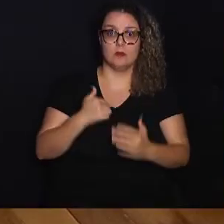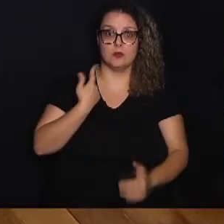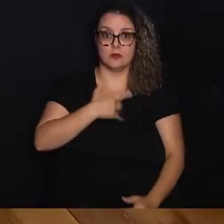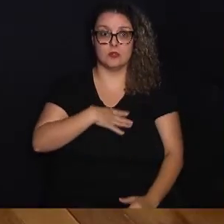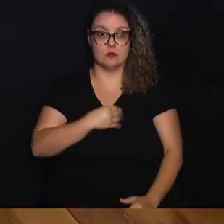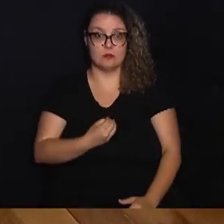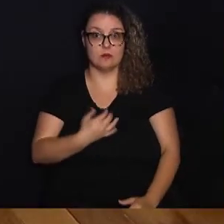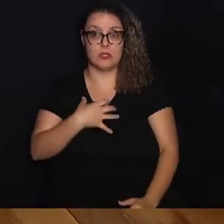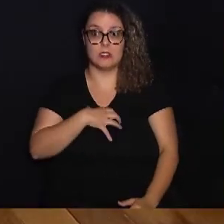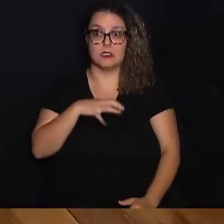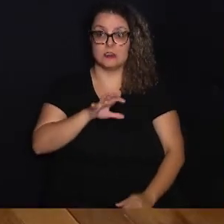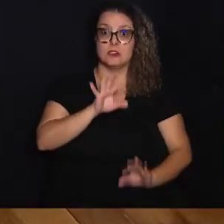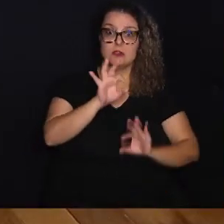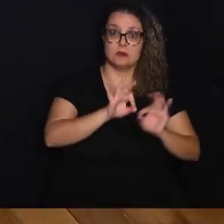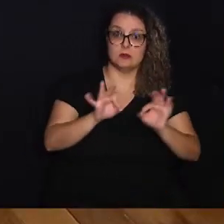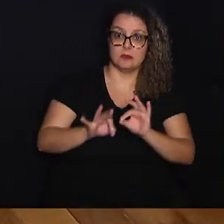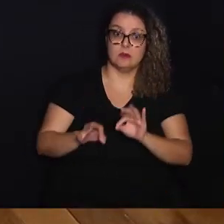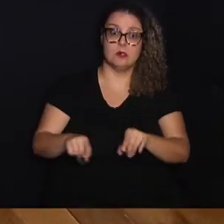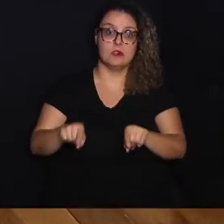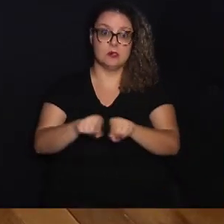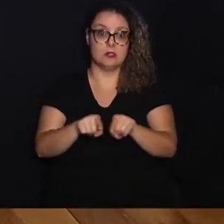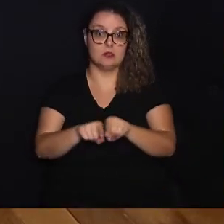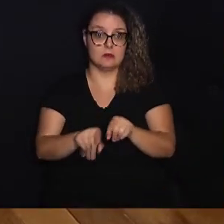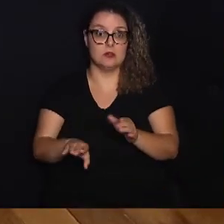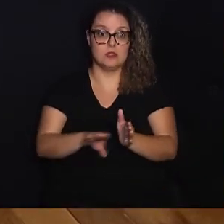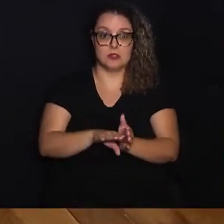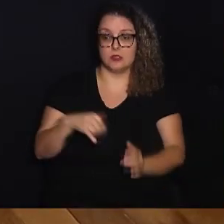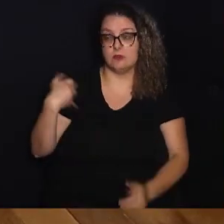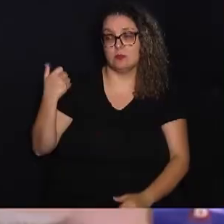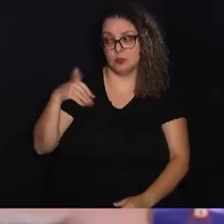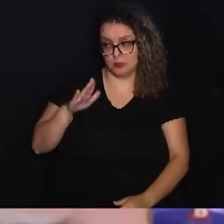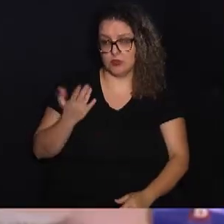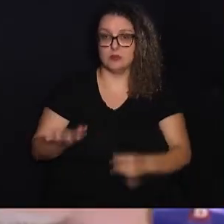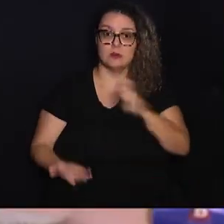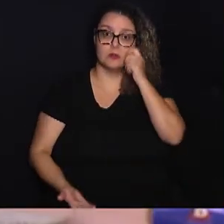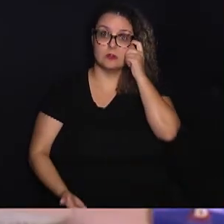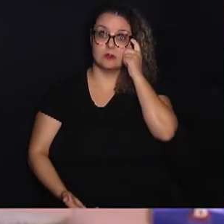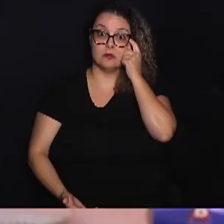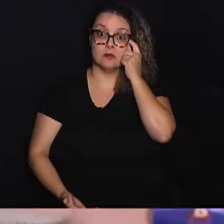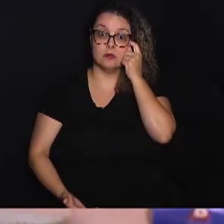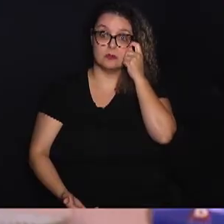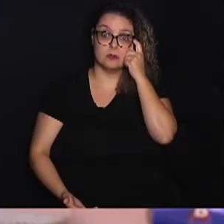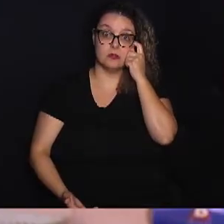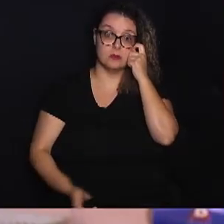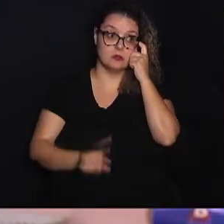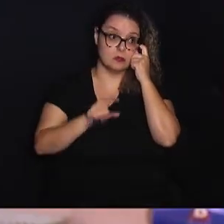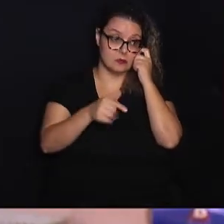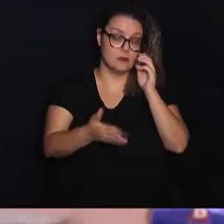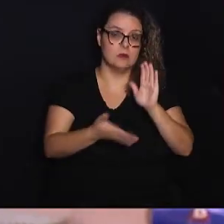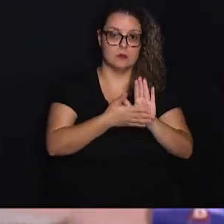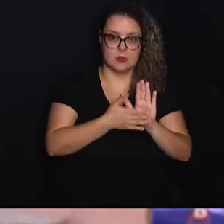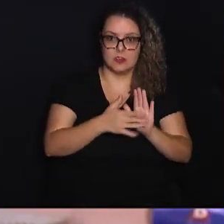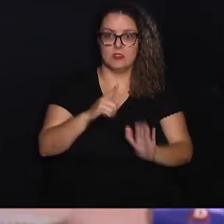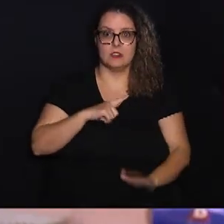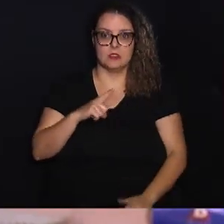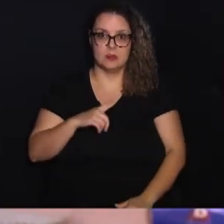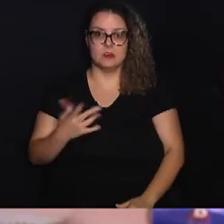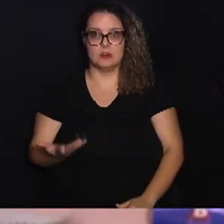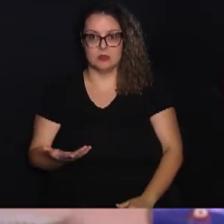essa forma de organizar, ela vem também para os adultos. Então essa é a proposta. Então a gente tem sim, hoje a